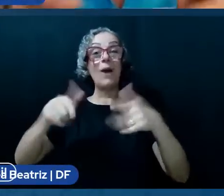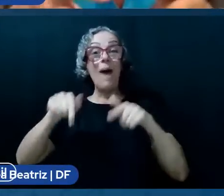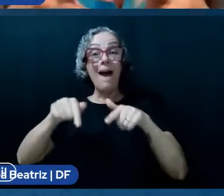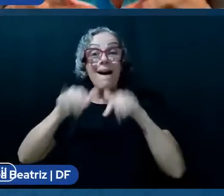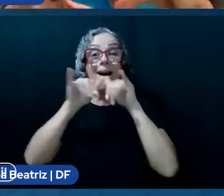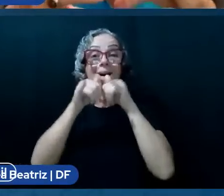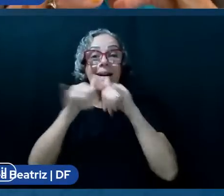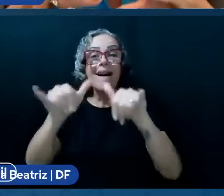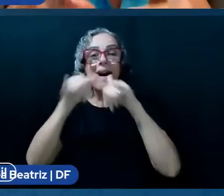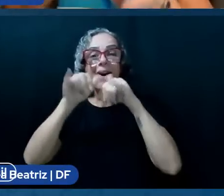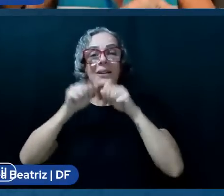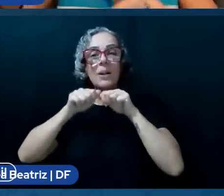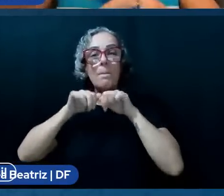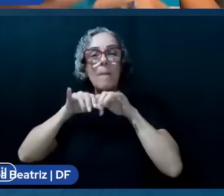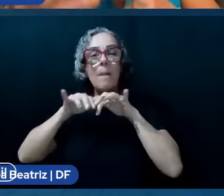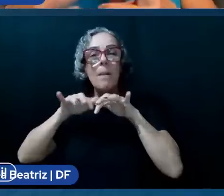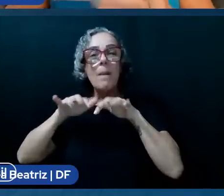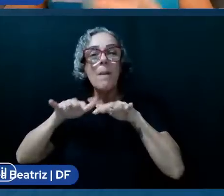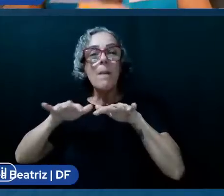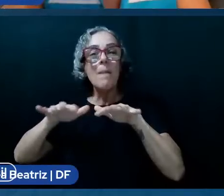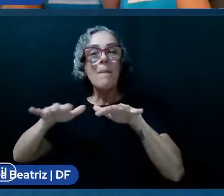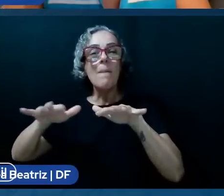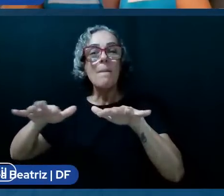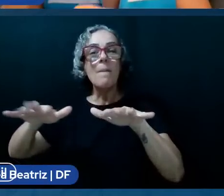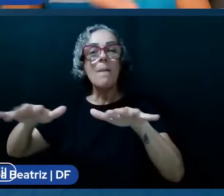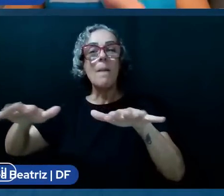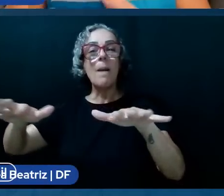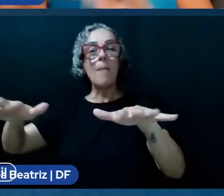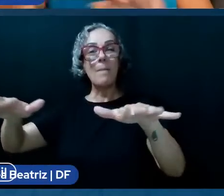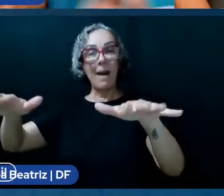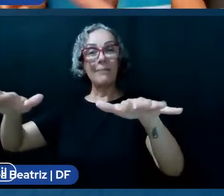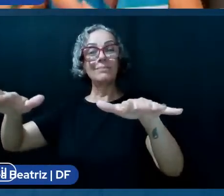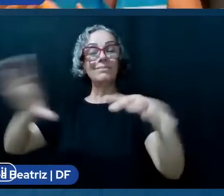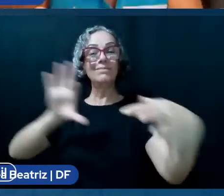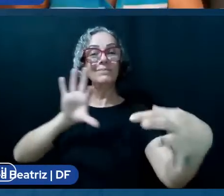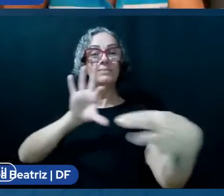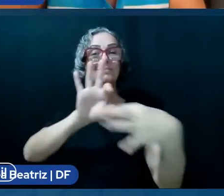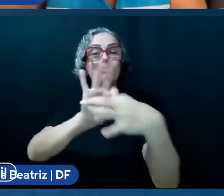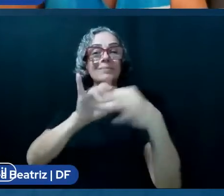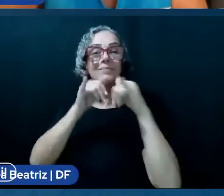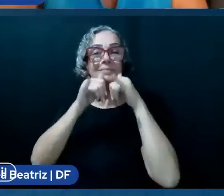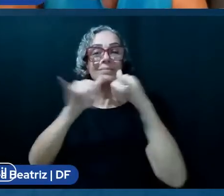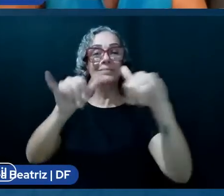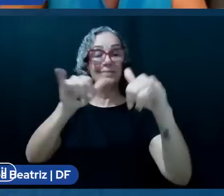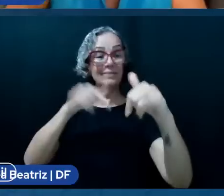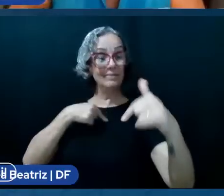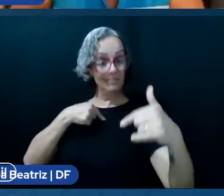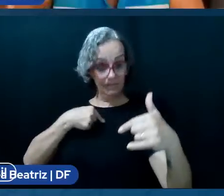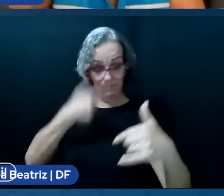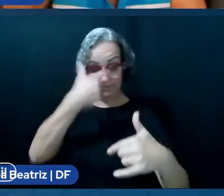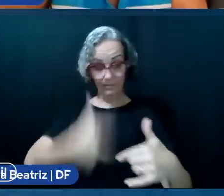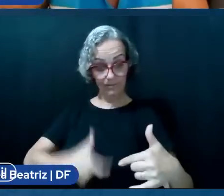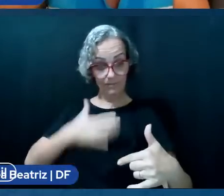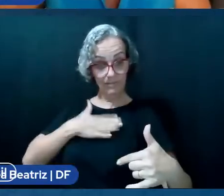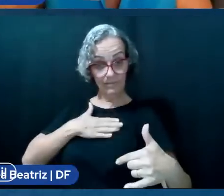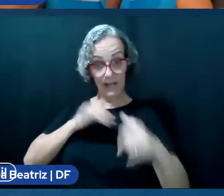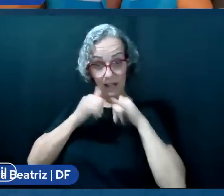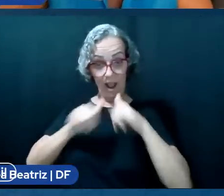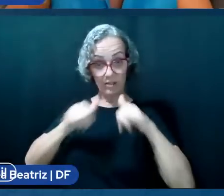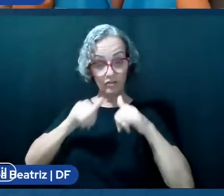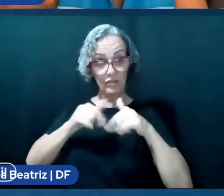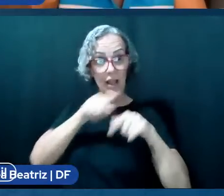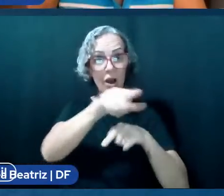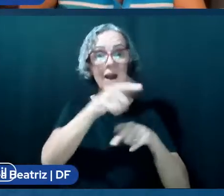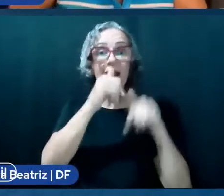energia, ela vai, por efeito da sintonia, contaminando ou contagiando